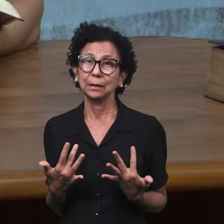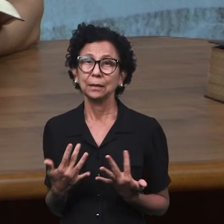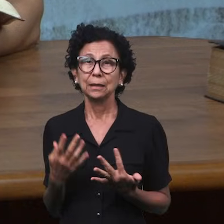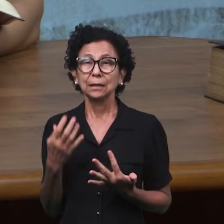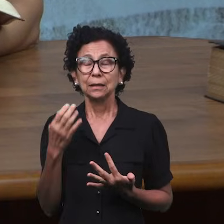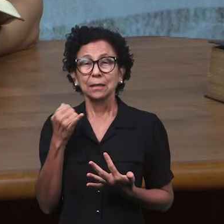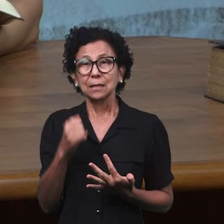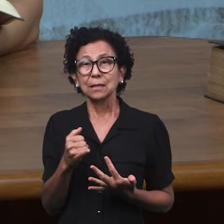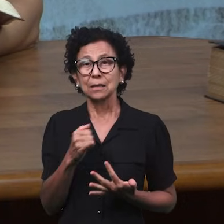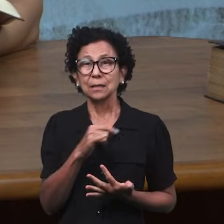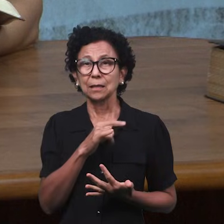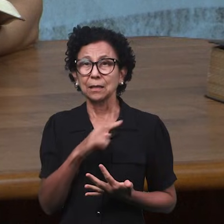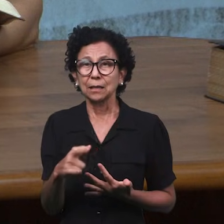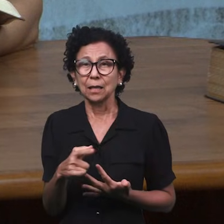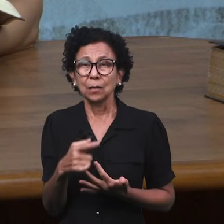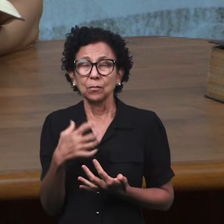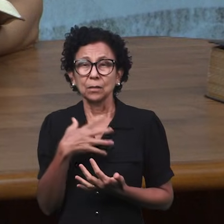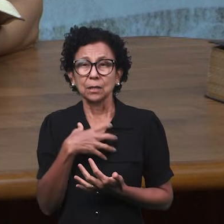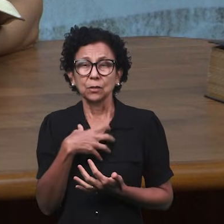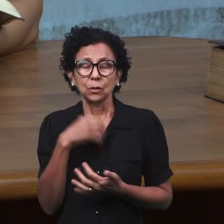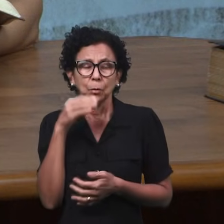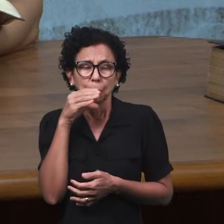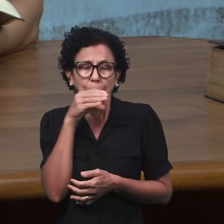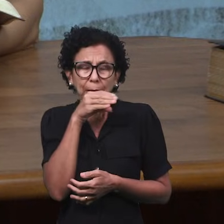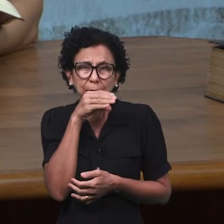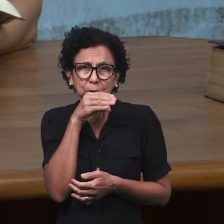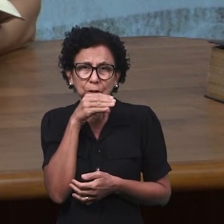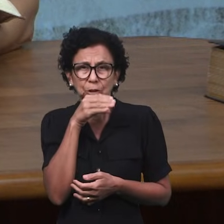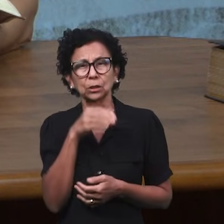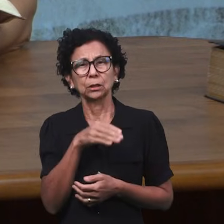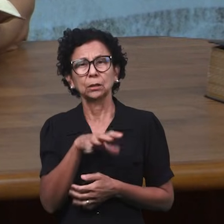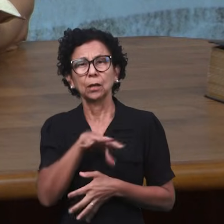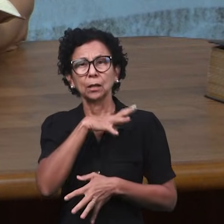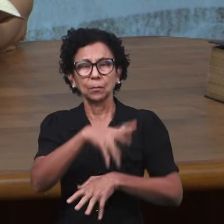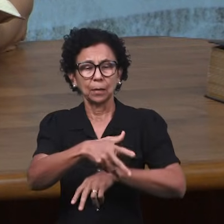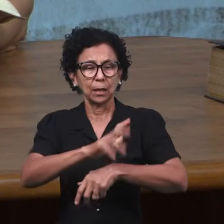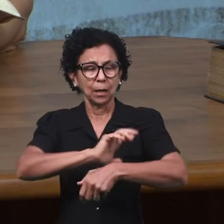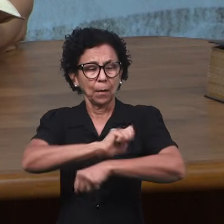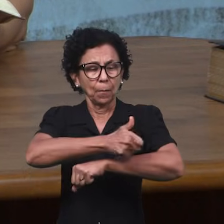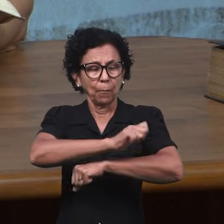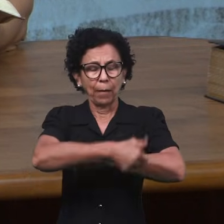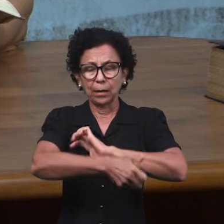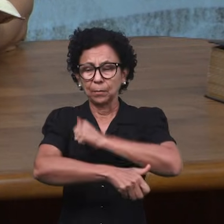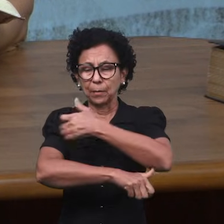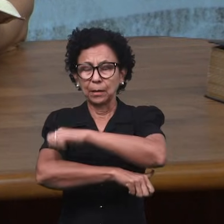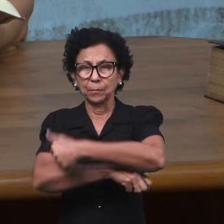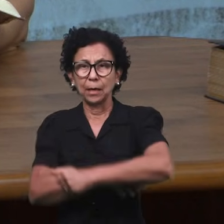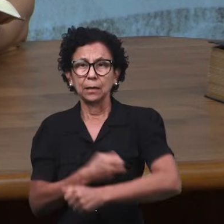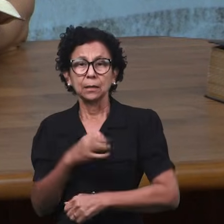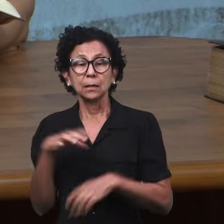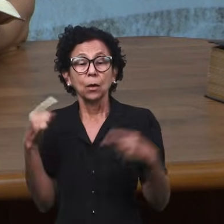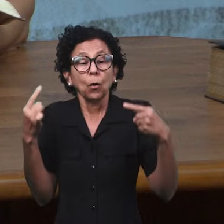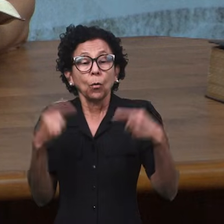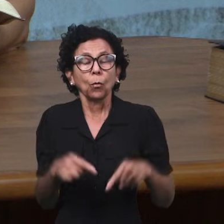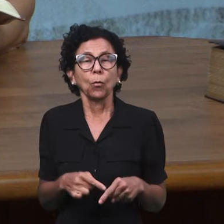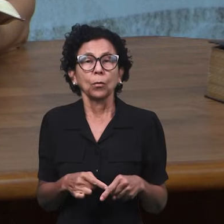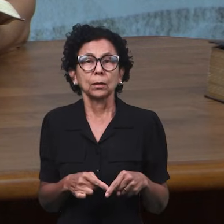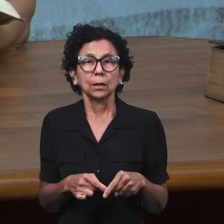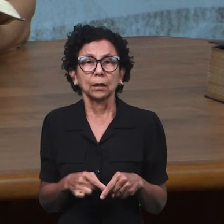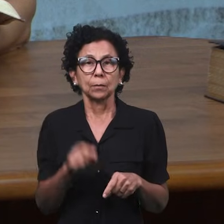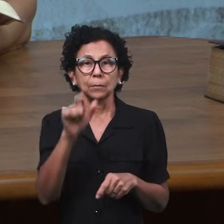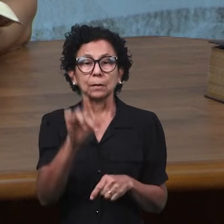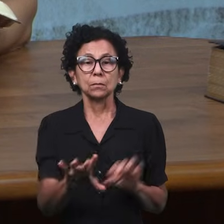aquentava com as peles dos meus cordeiros, se eu levantei a minha mão contra o órfão, porque na